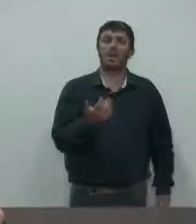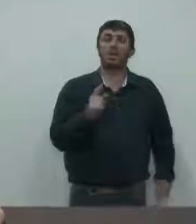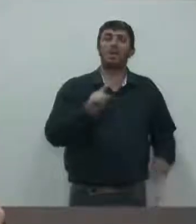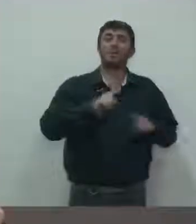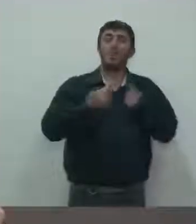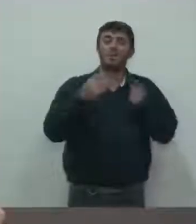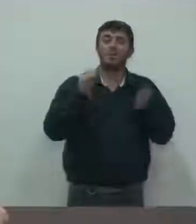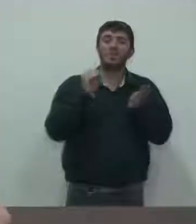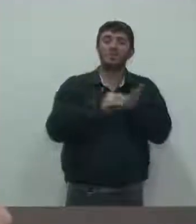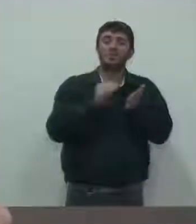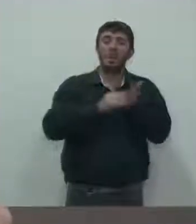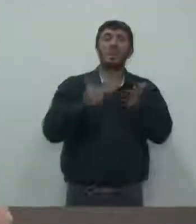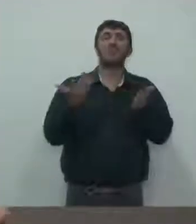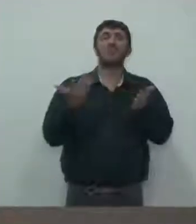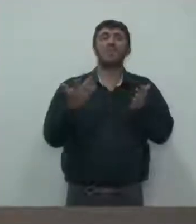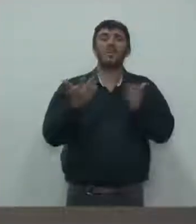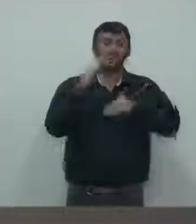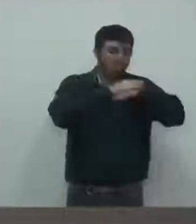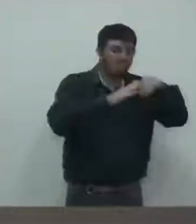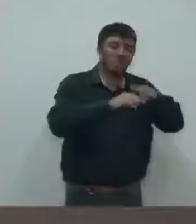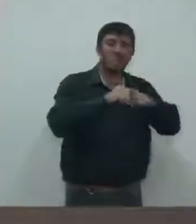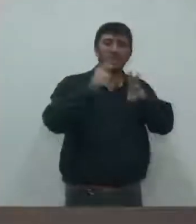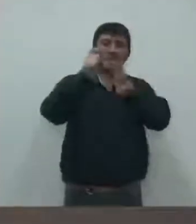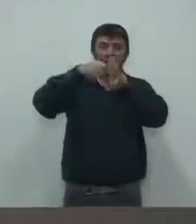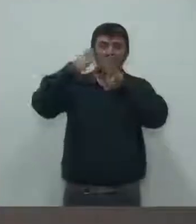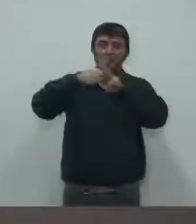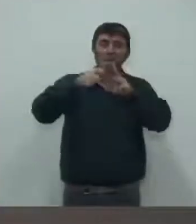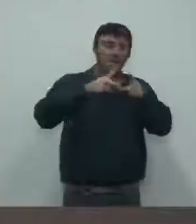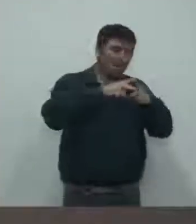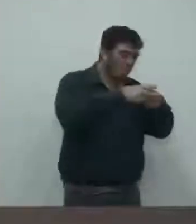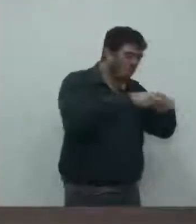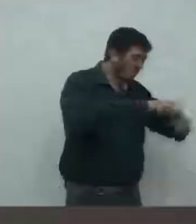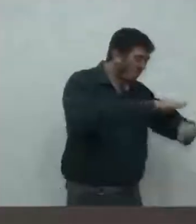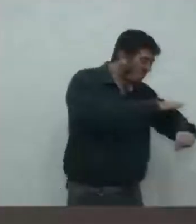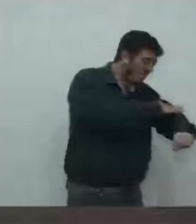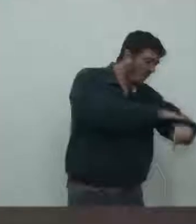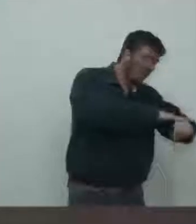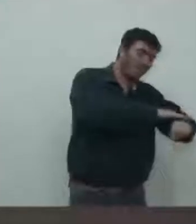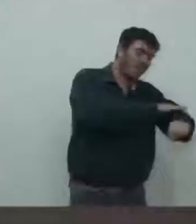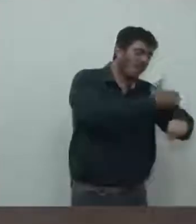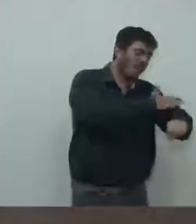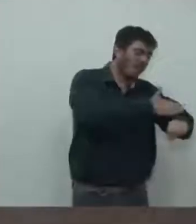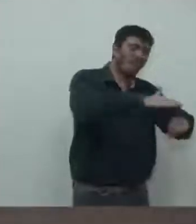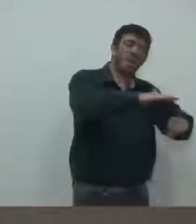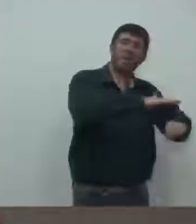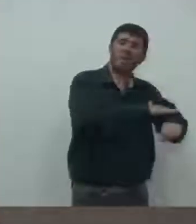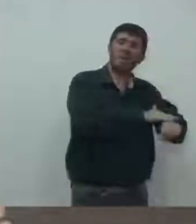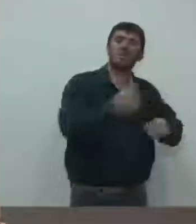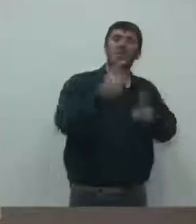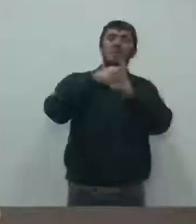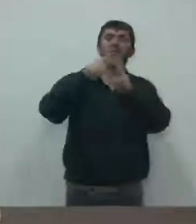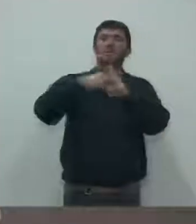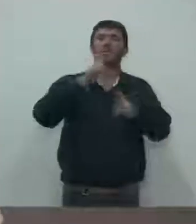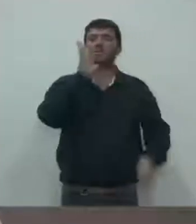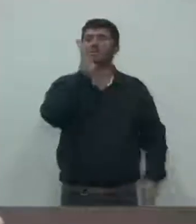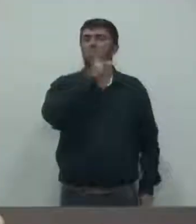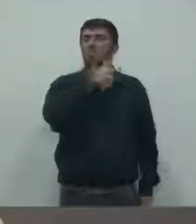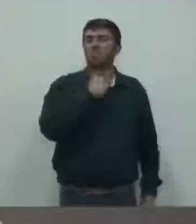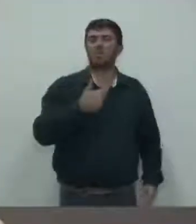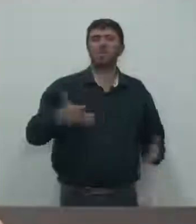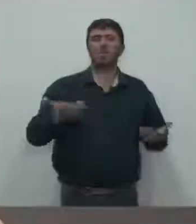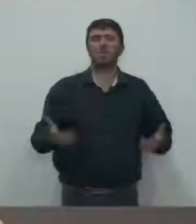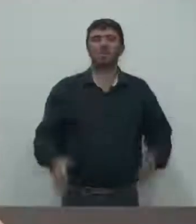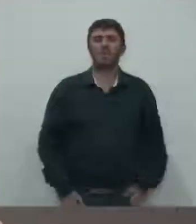prático 3 meses para arrumar um asfalto, um abaulamento desse. Uma outra informação, centro de convivência.